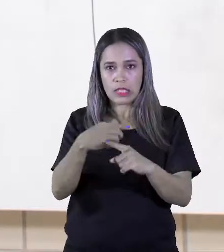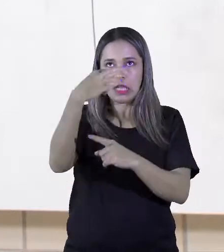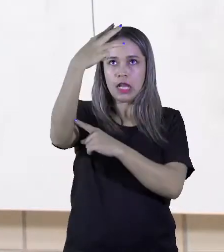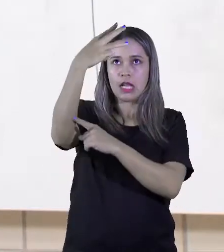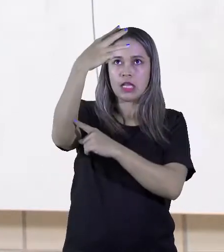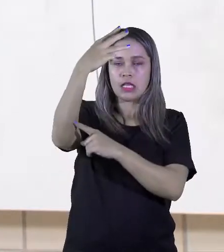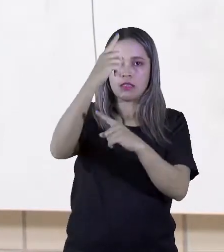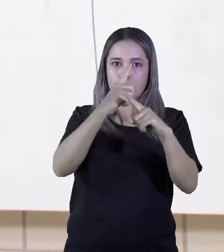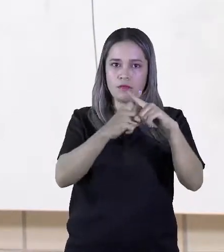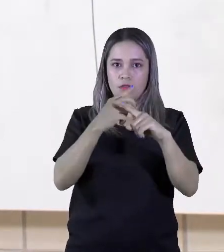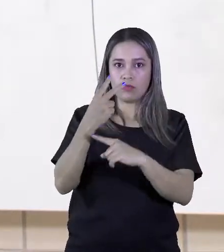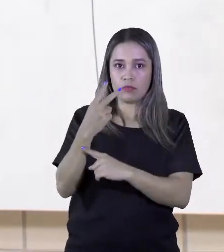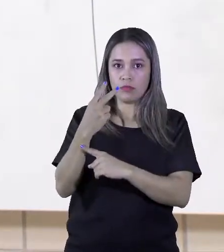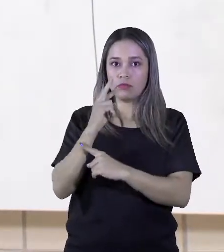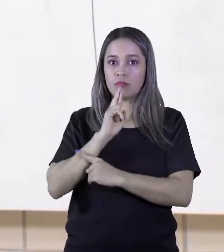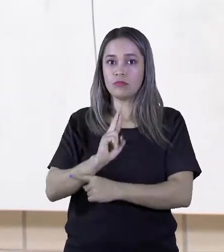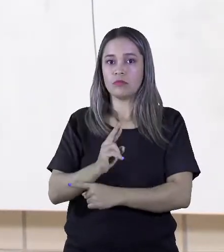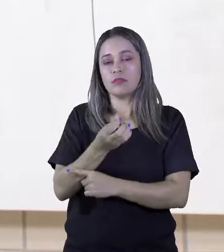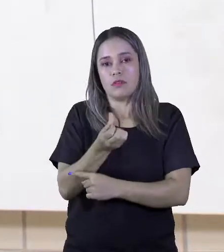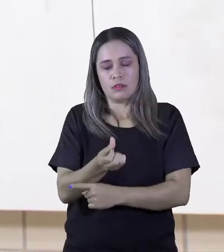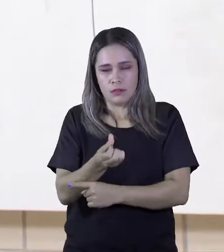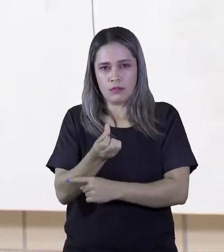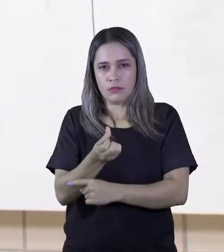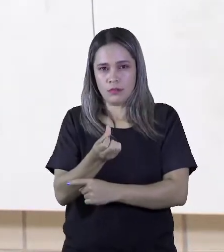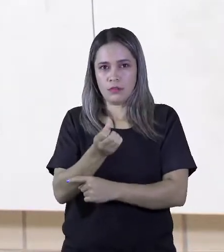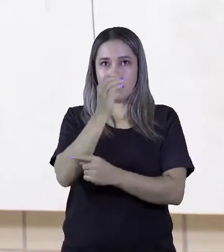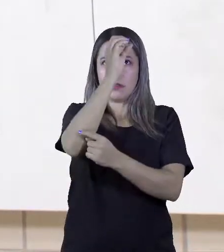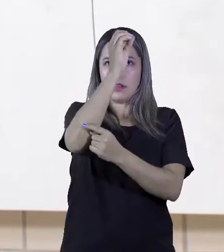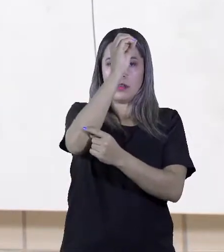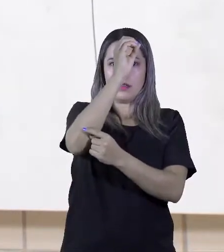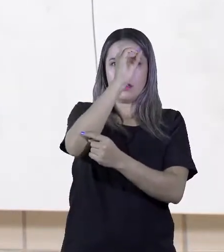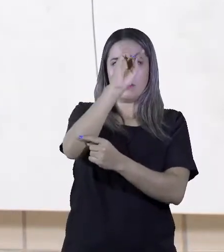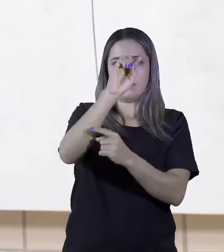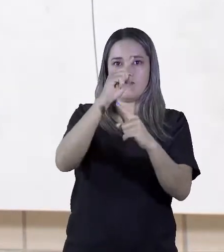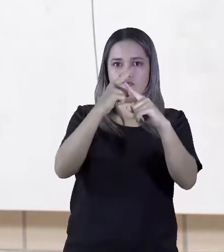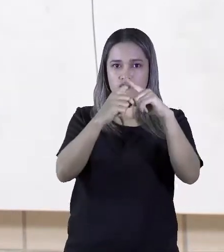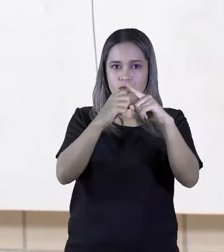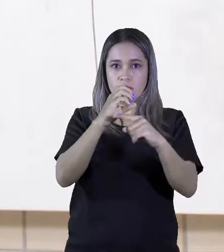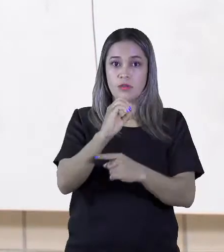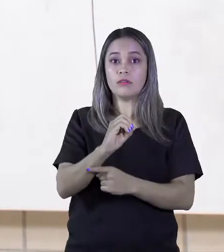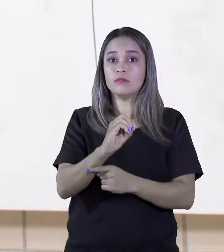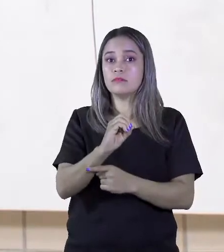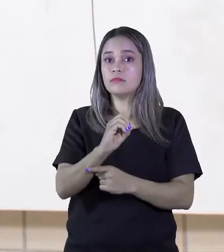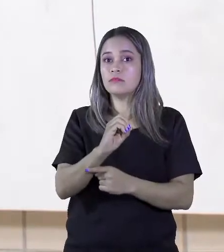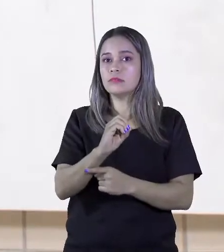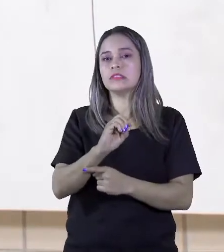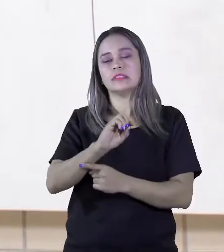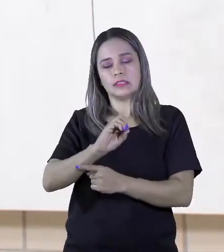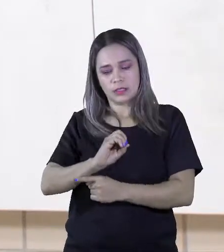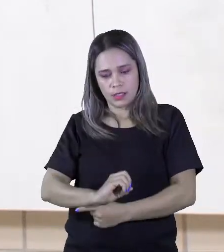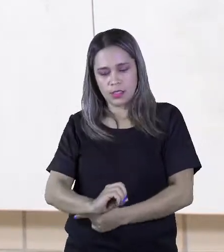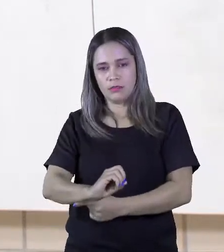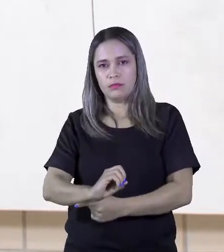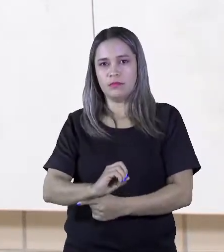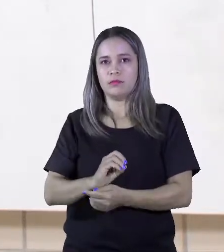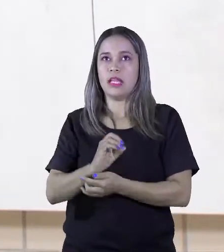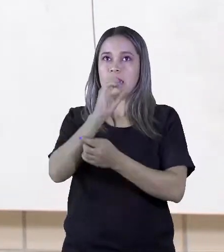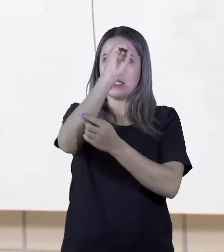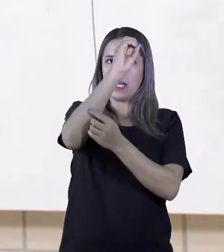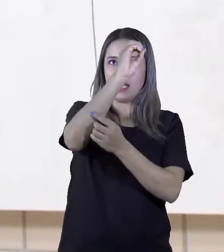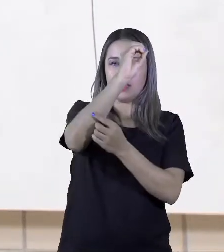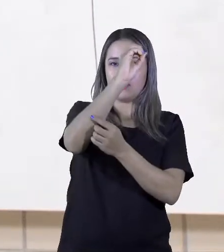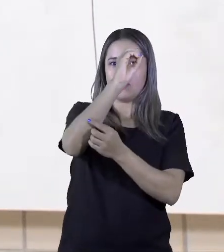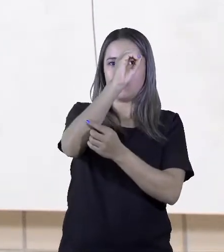vezes 2, 6. 0 vezes 0, 0. 0 vezes